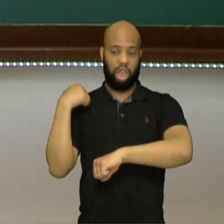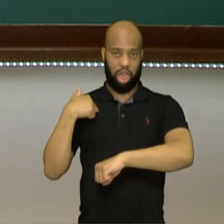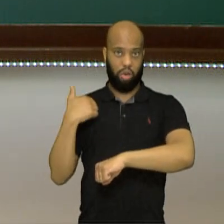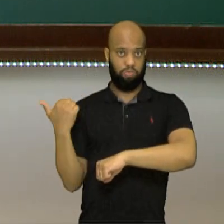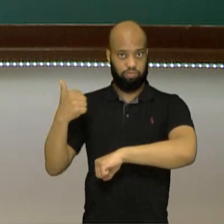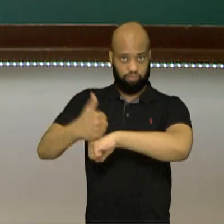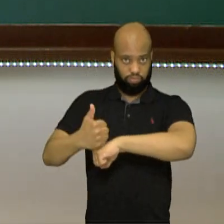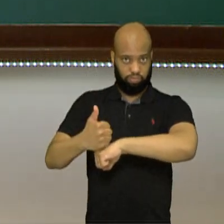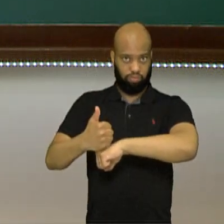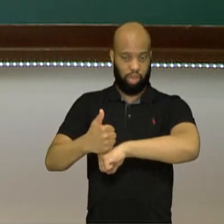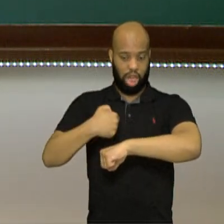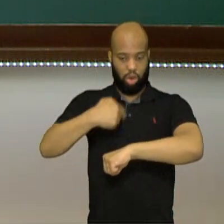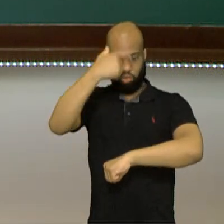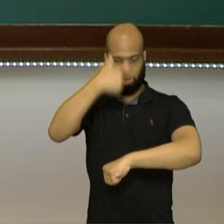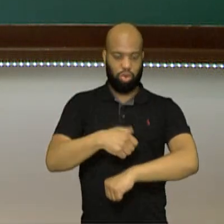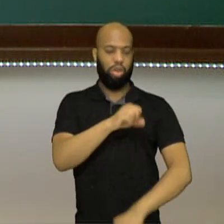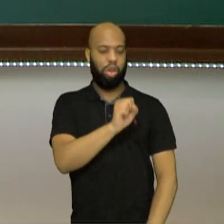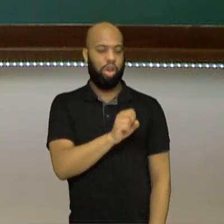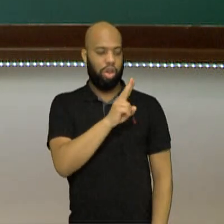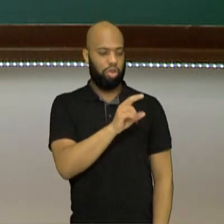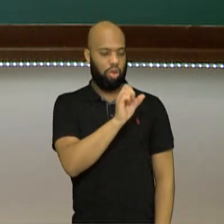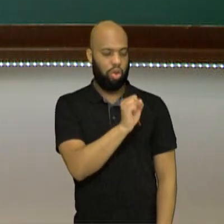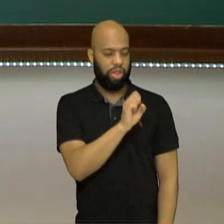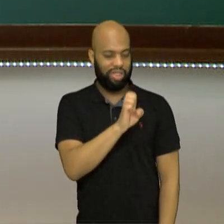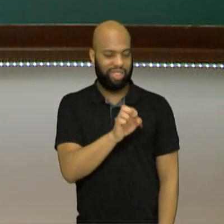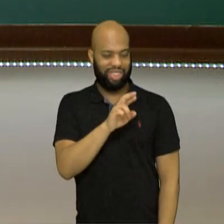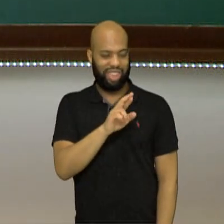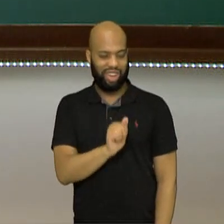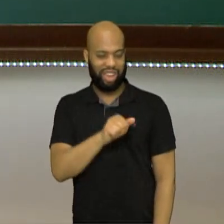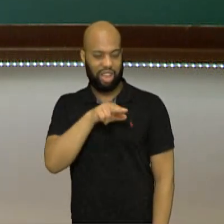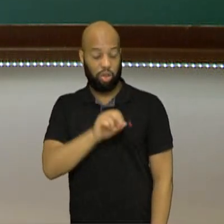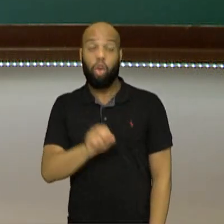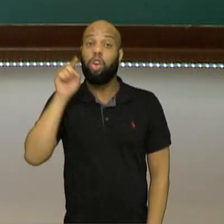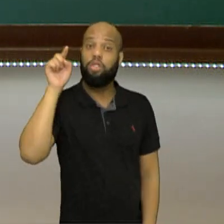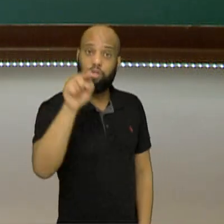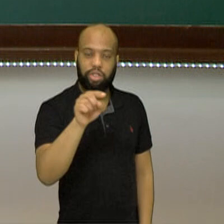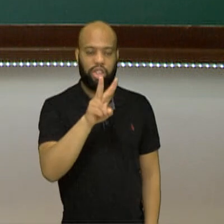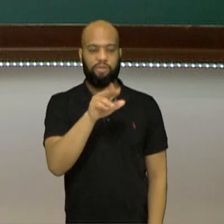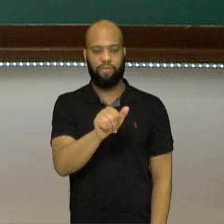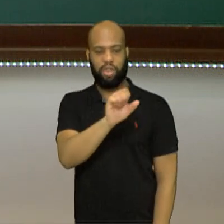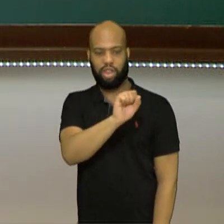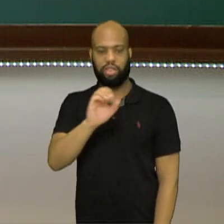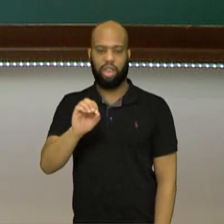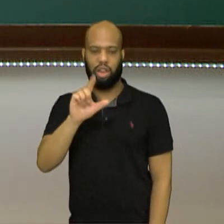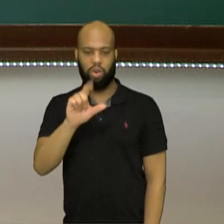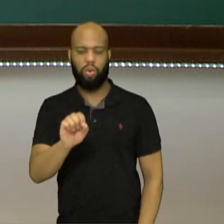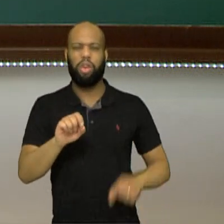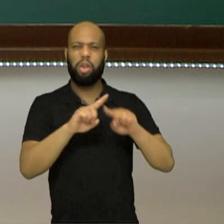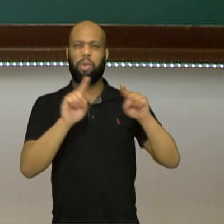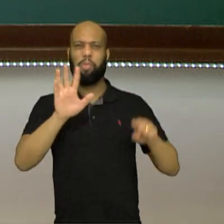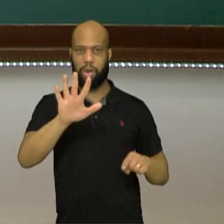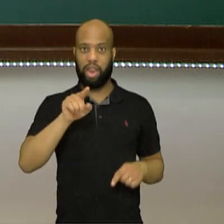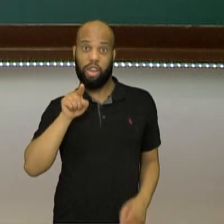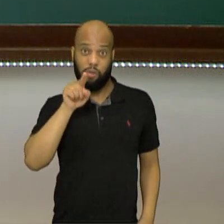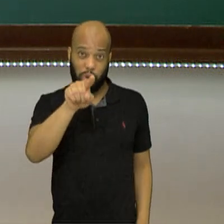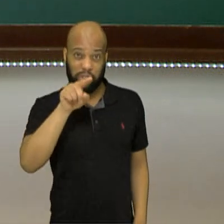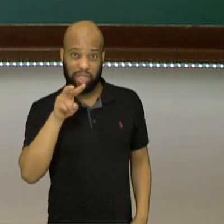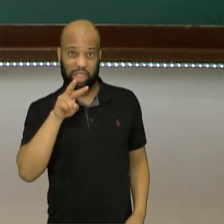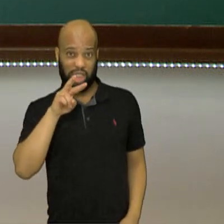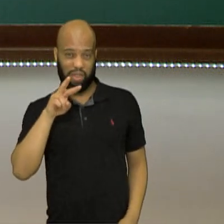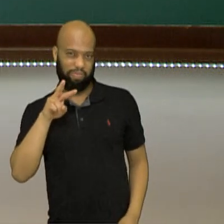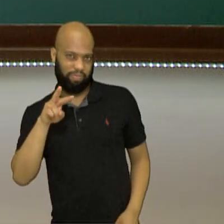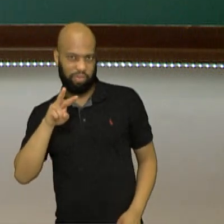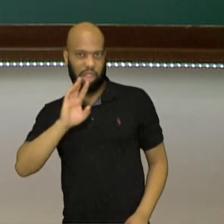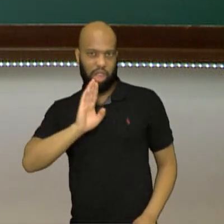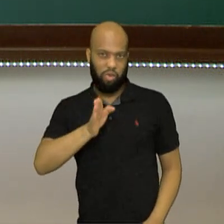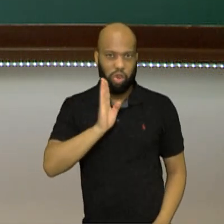gente tem uma relação de fidelidade, tá? Só que aí, eu acho a região metropolitana muito grande também para que eu